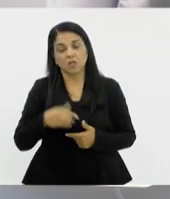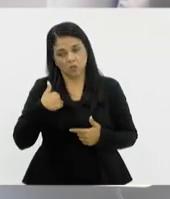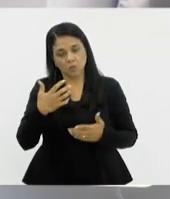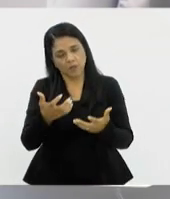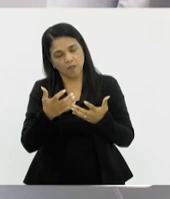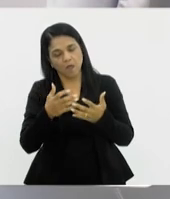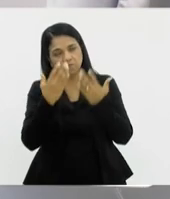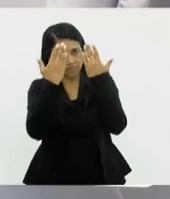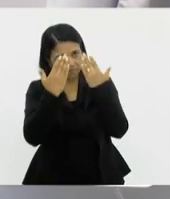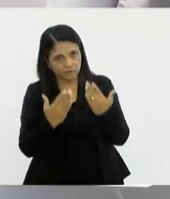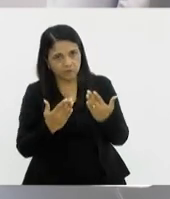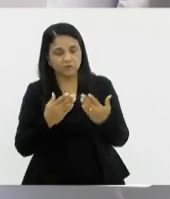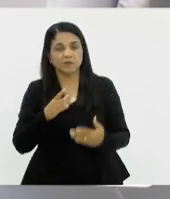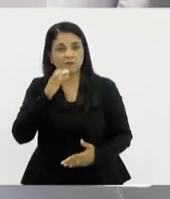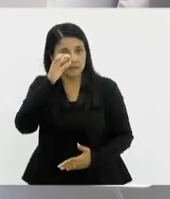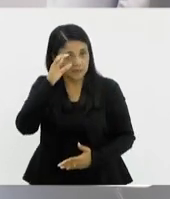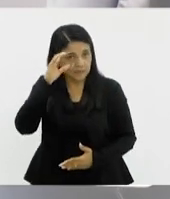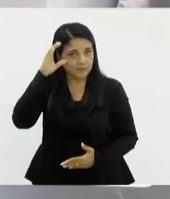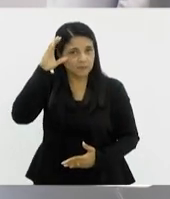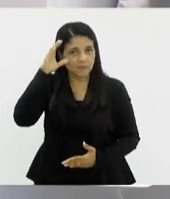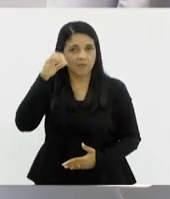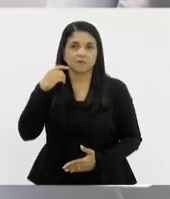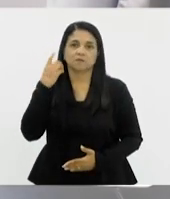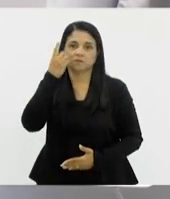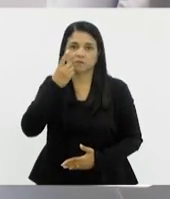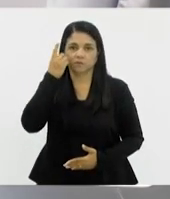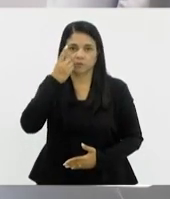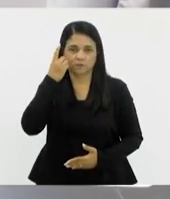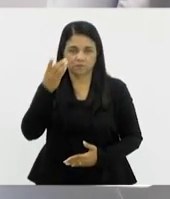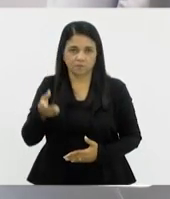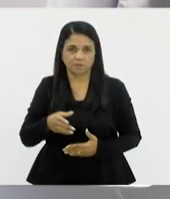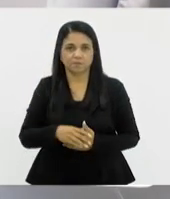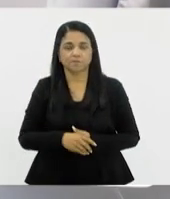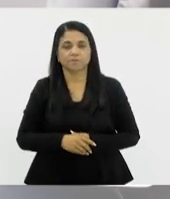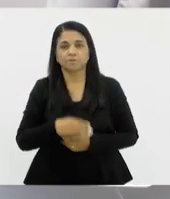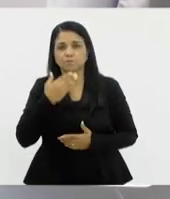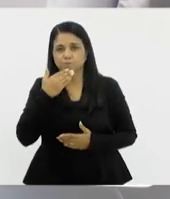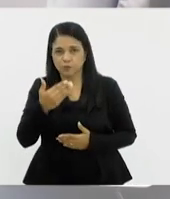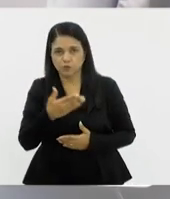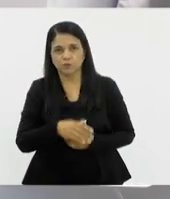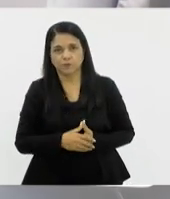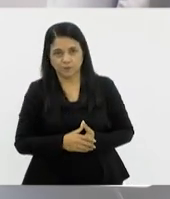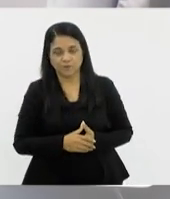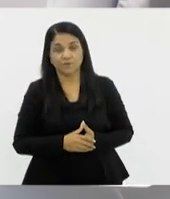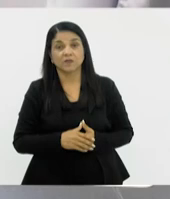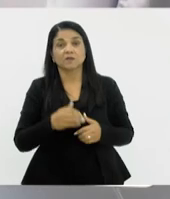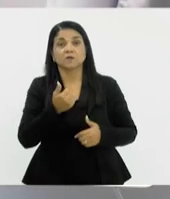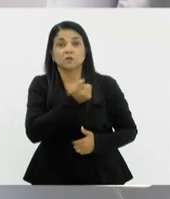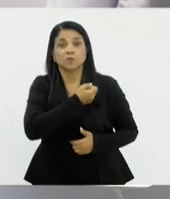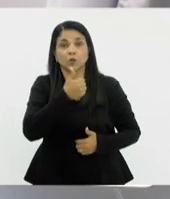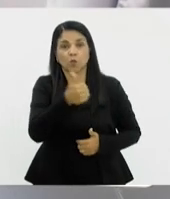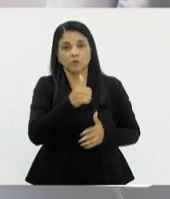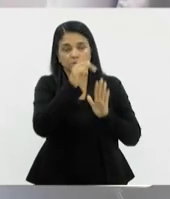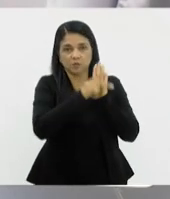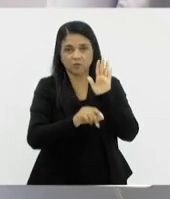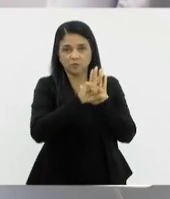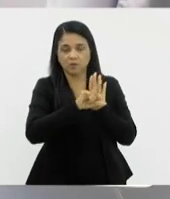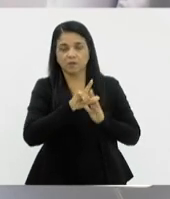pode anotar também. Pedido quádruplo, então, de vista, deputada Célia Jordão também. Item 11 da pauta, projeto de